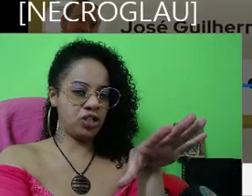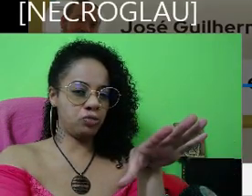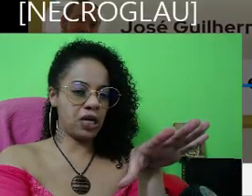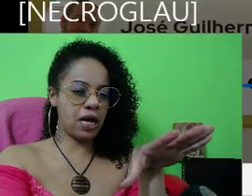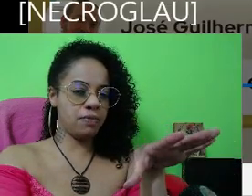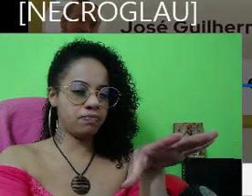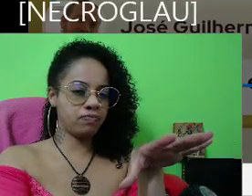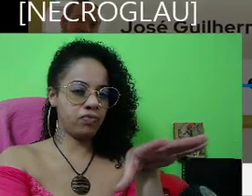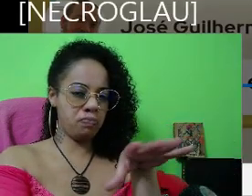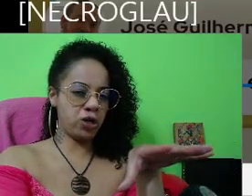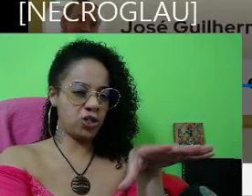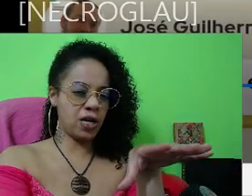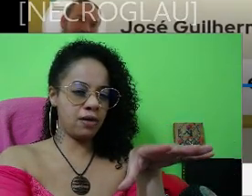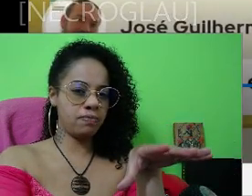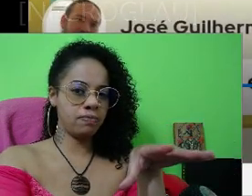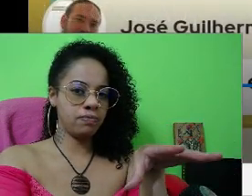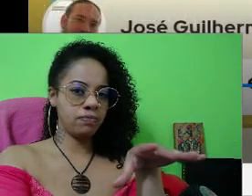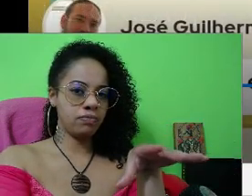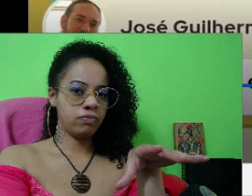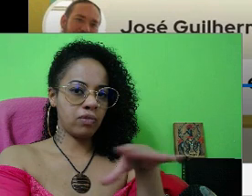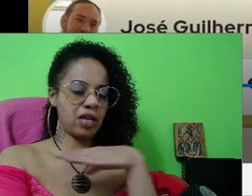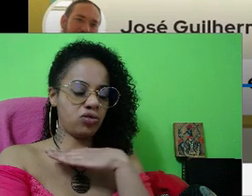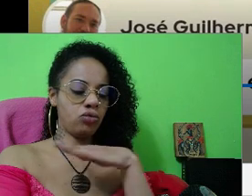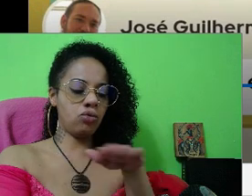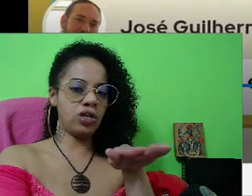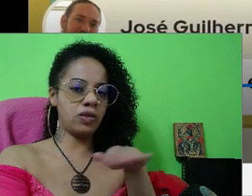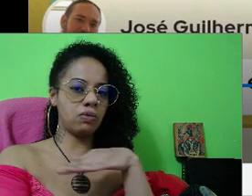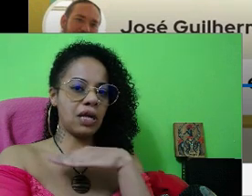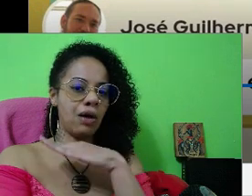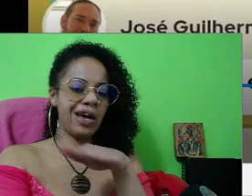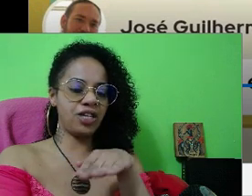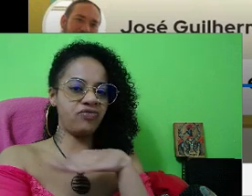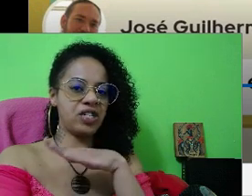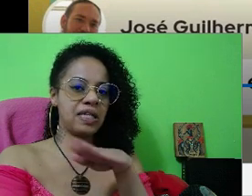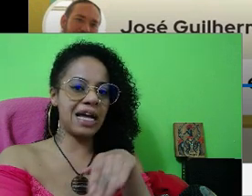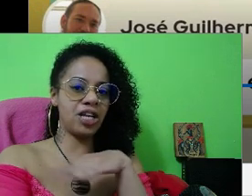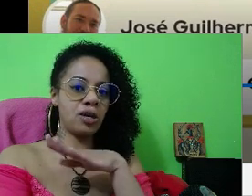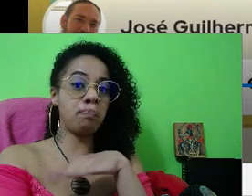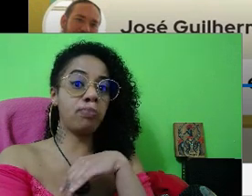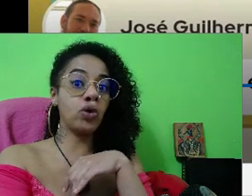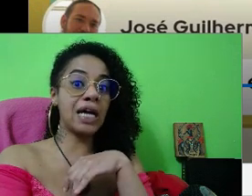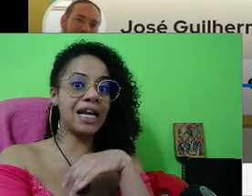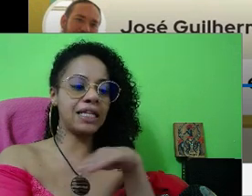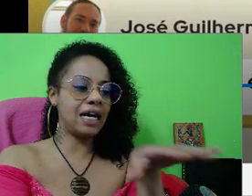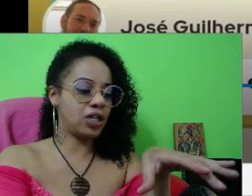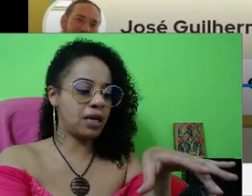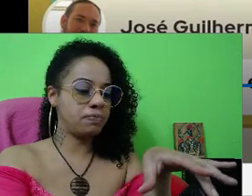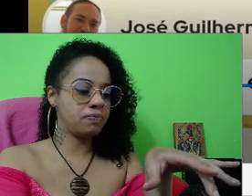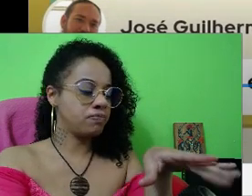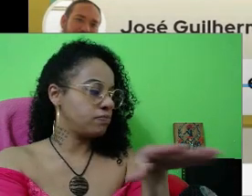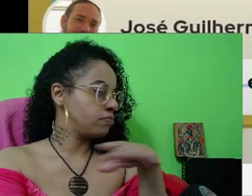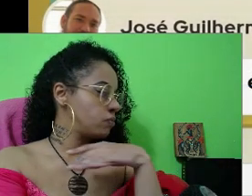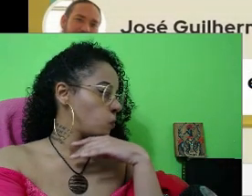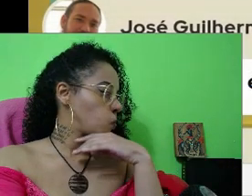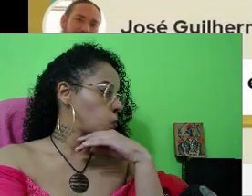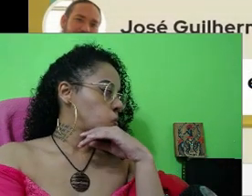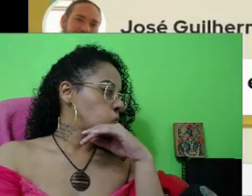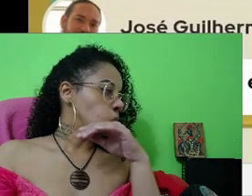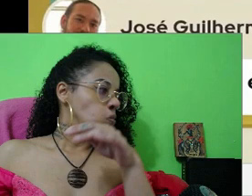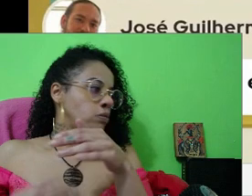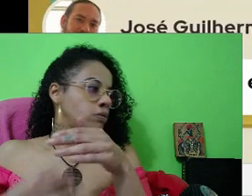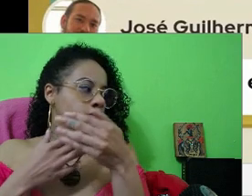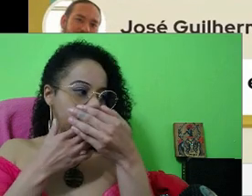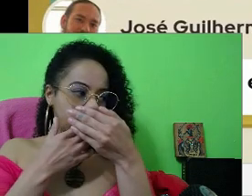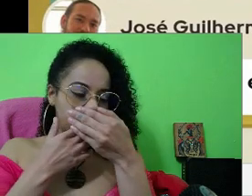de corporativismo né não pode né É tudo horizontal é a diversidade a pluralidade né Entendeu